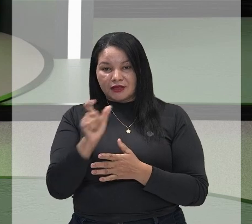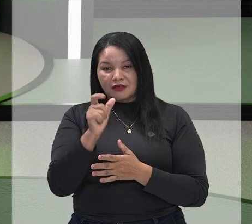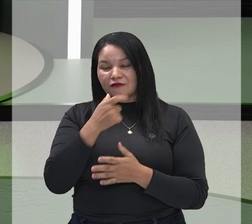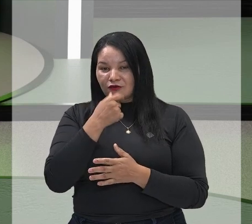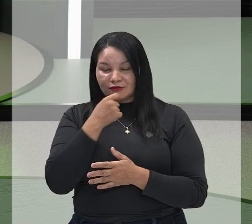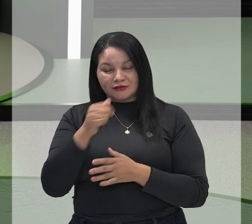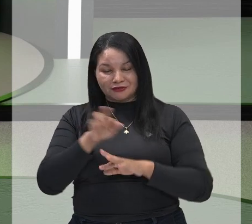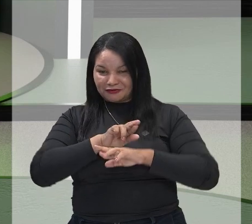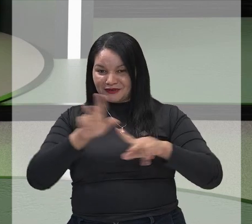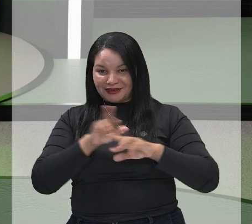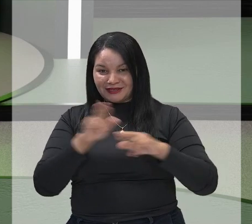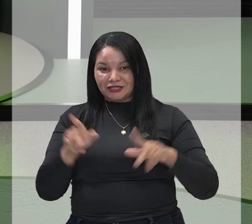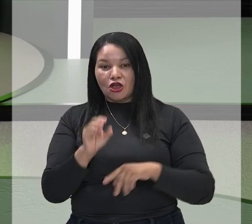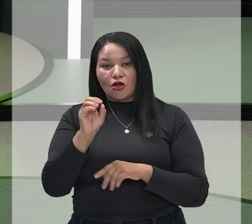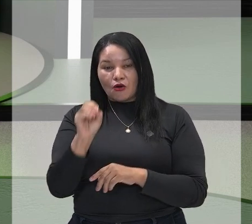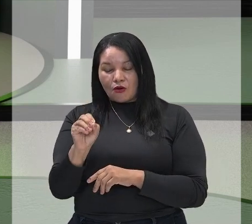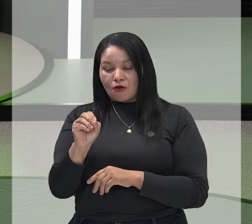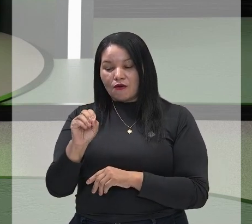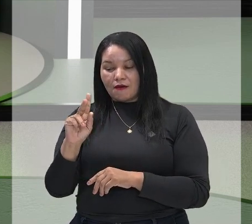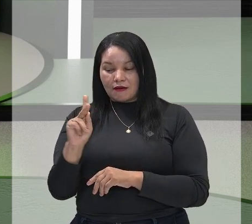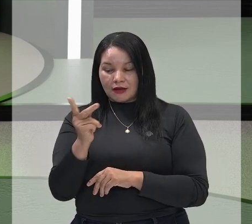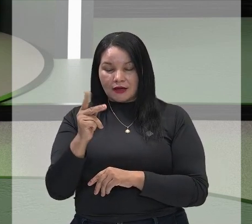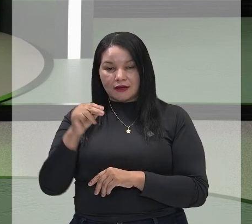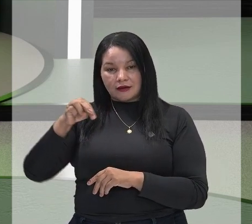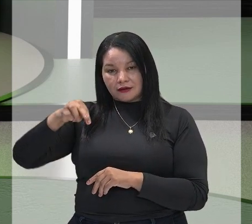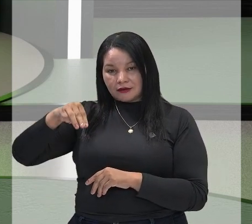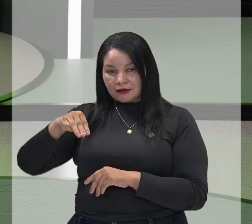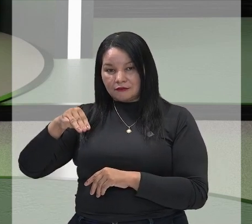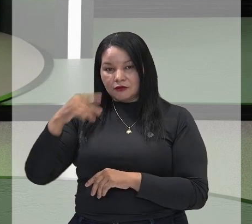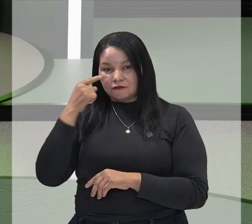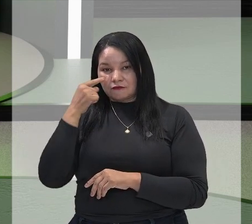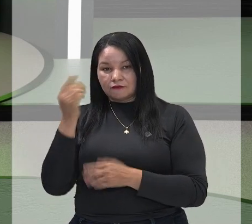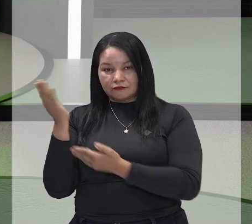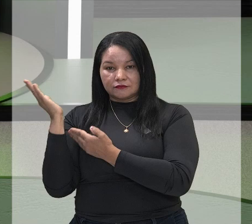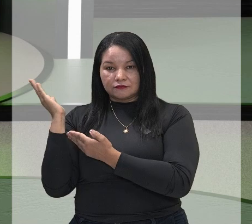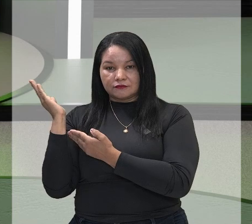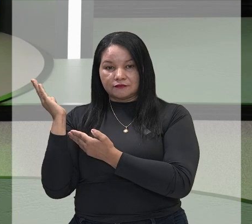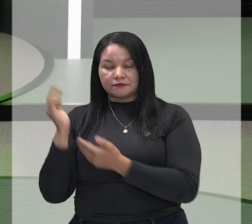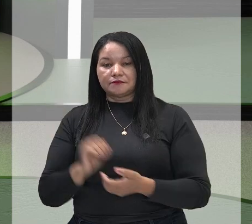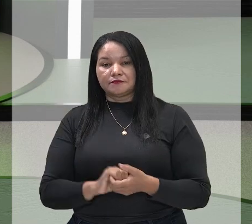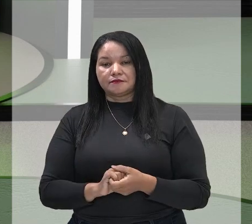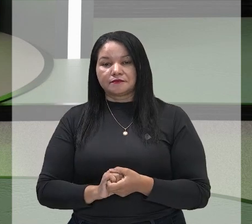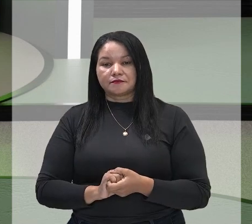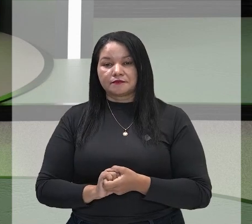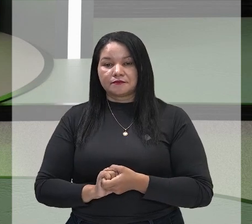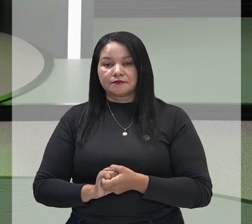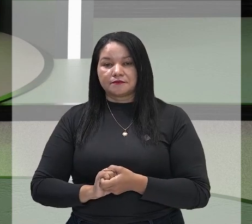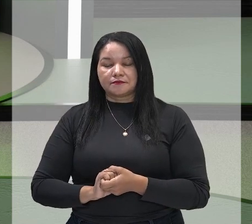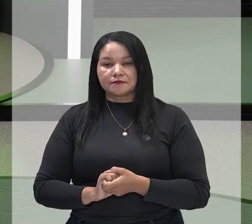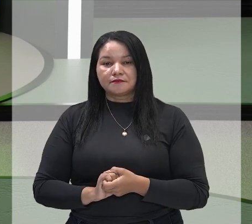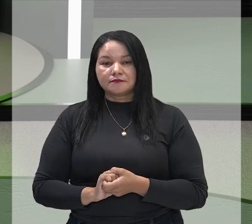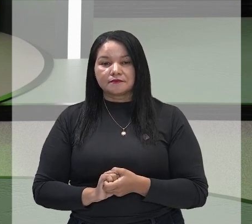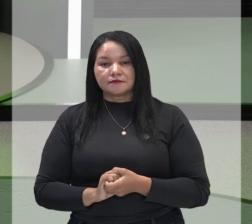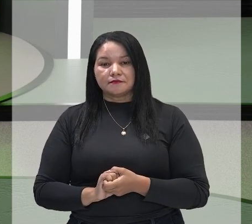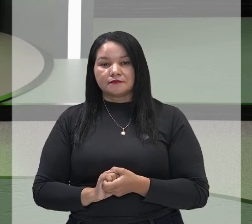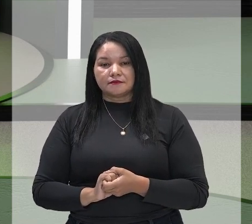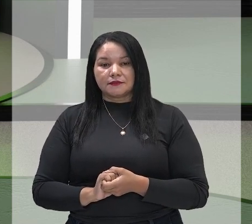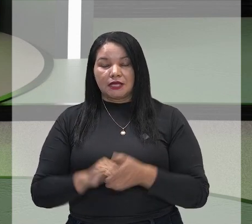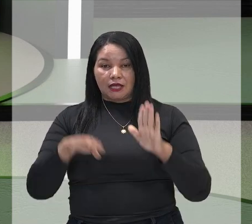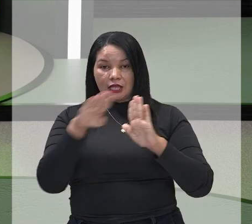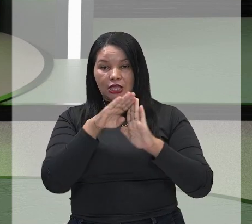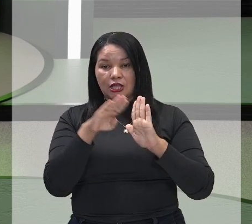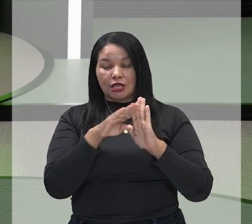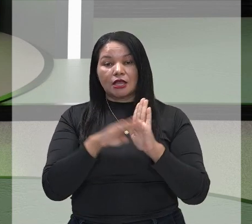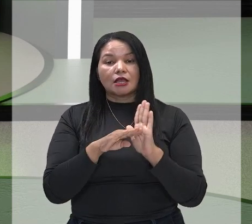palavra aí, ó, OHM, uma palavrinha diferente, mas que se pronuncia Ohm. A lei de Ohm diz o seguinte, né,